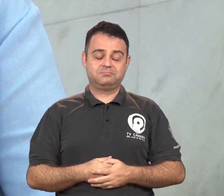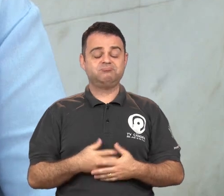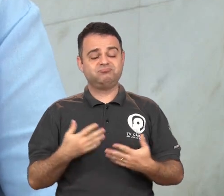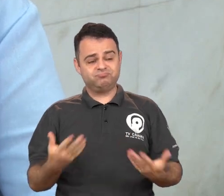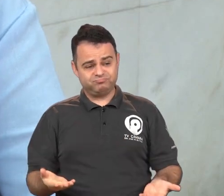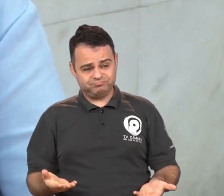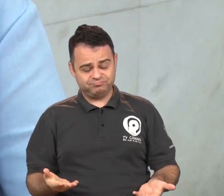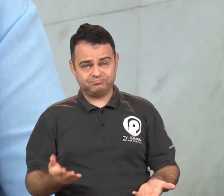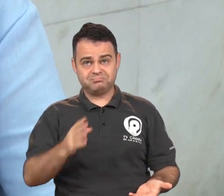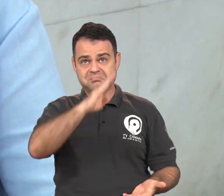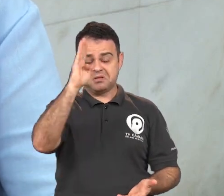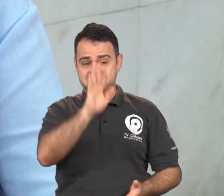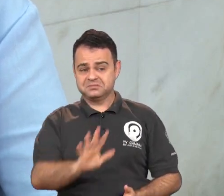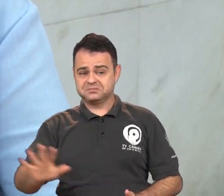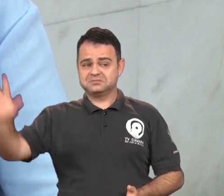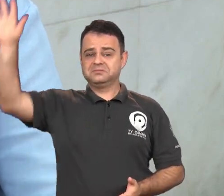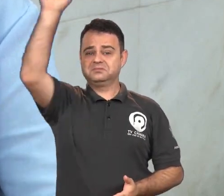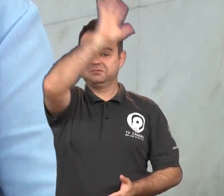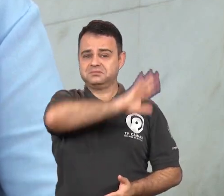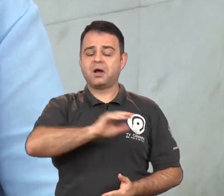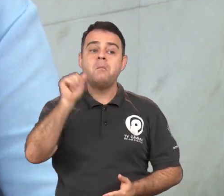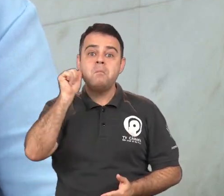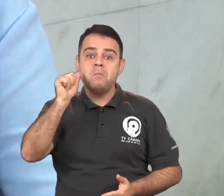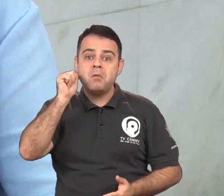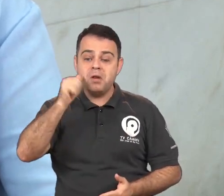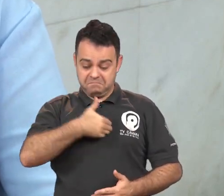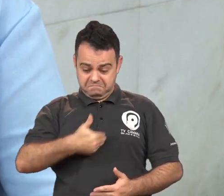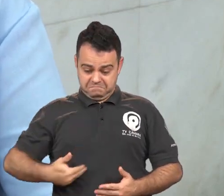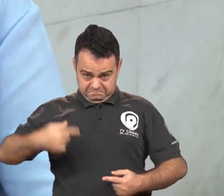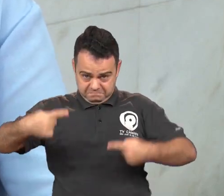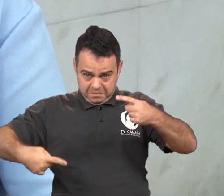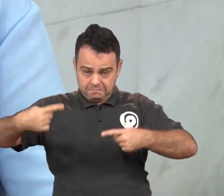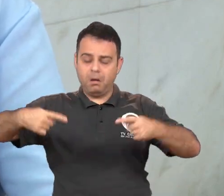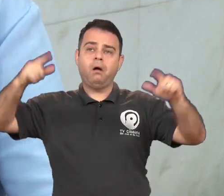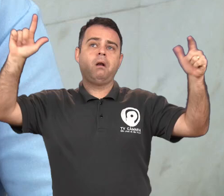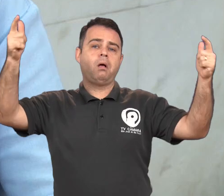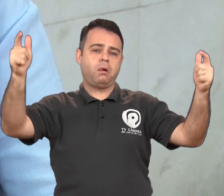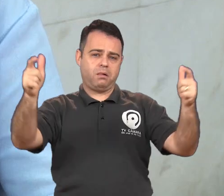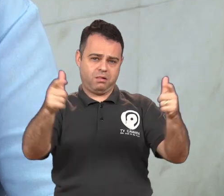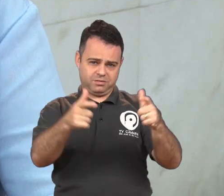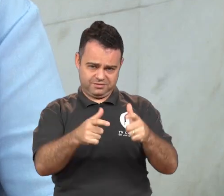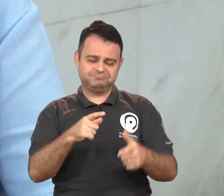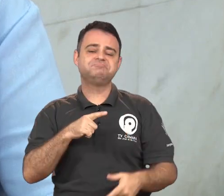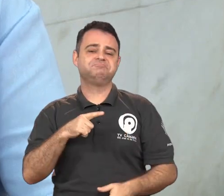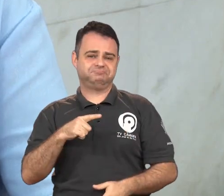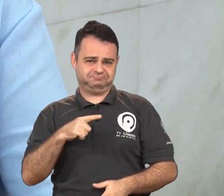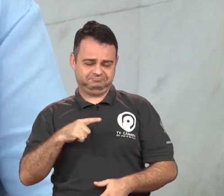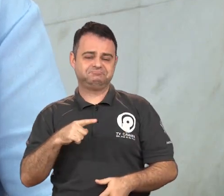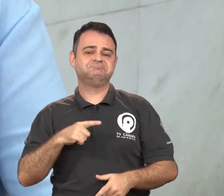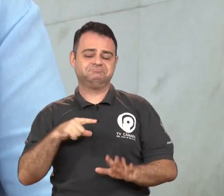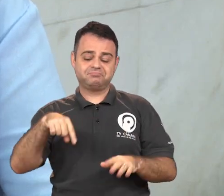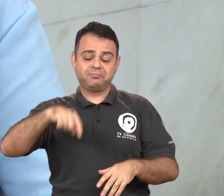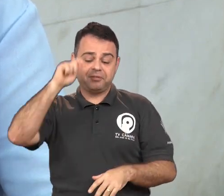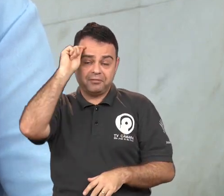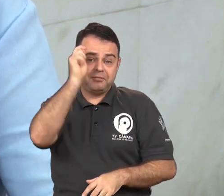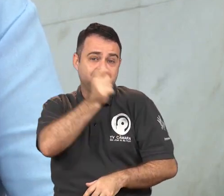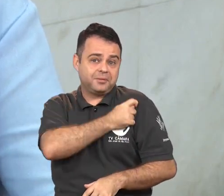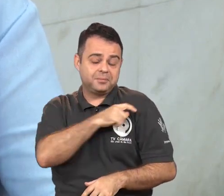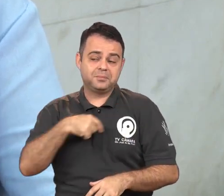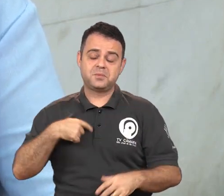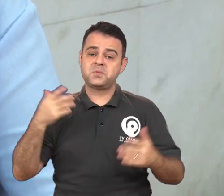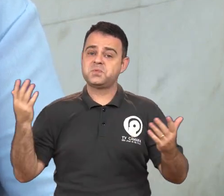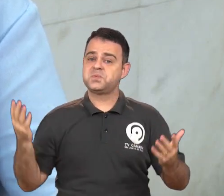que a nível Brasil nós perdemos muito espaço de representatividade feminina. E aqui em Rio Preto,